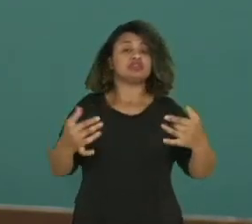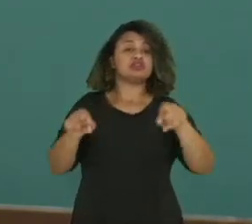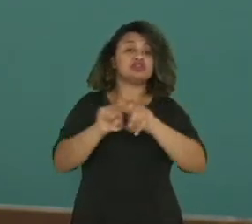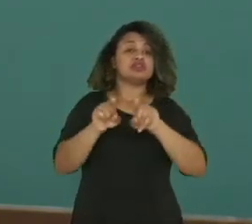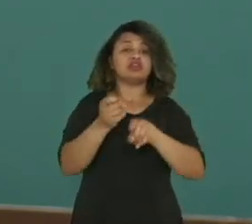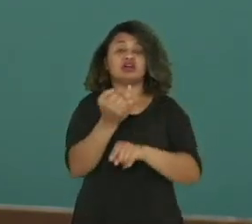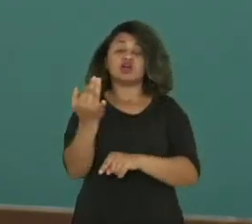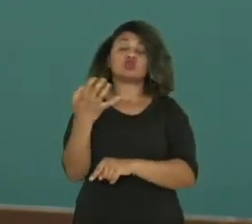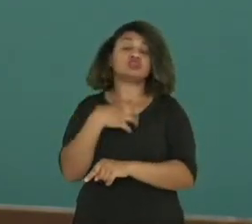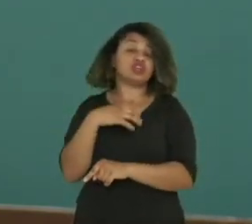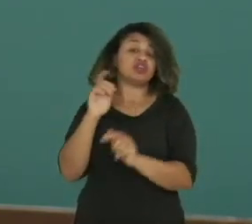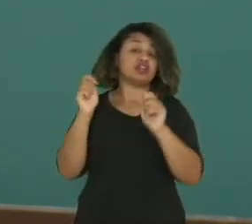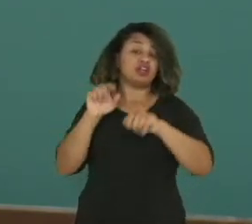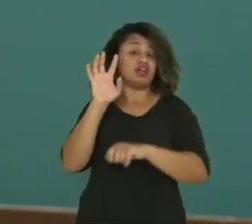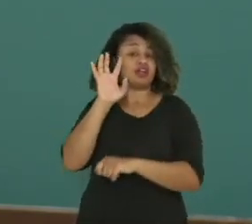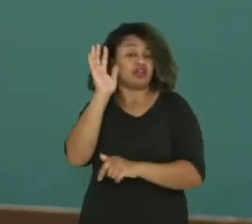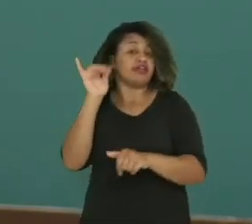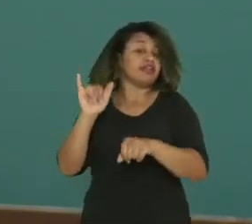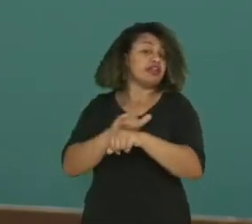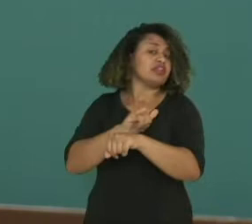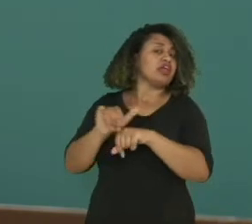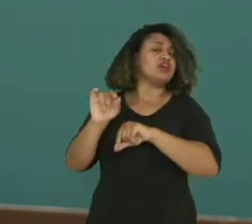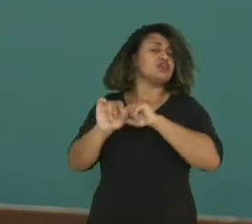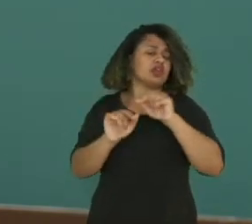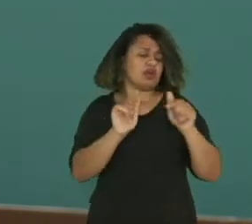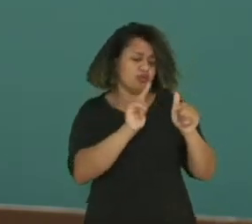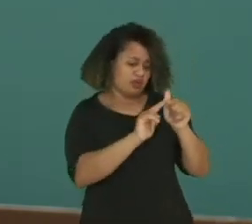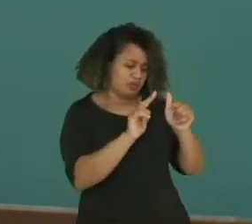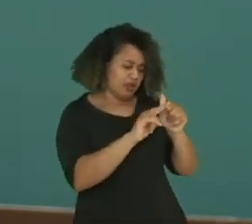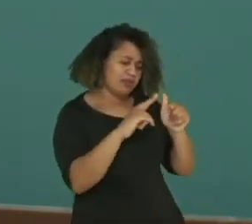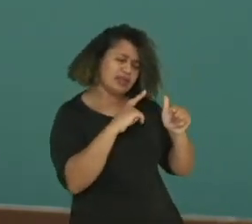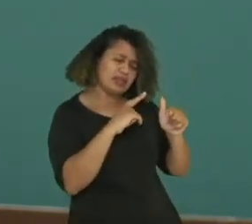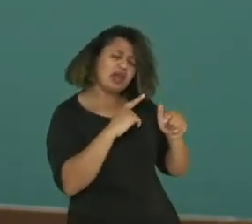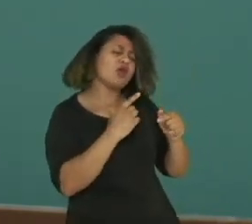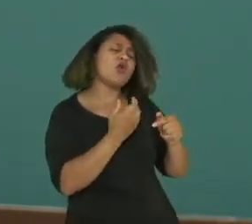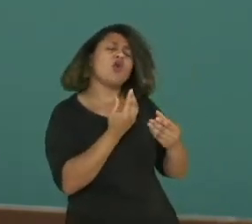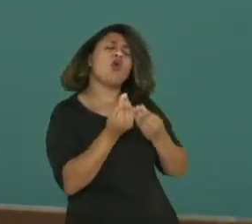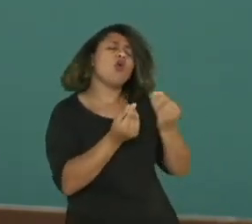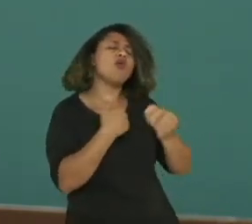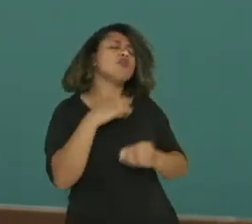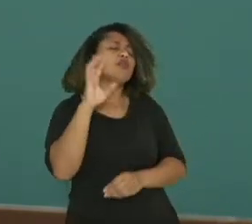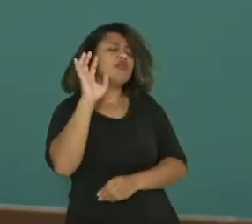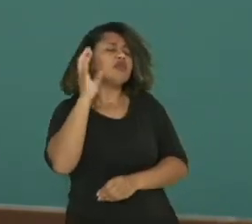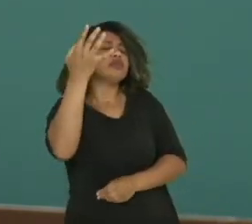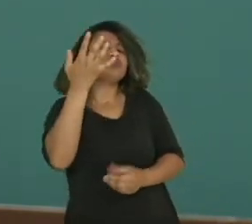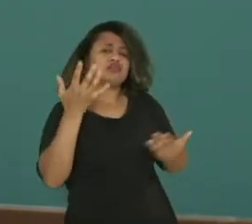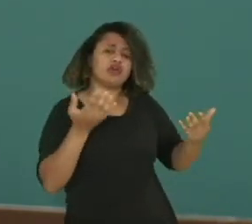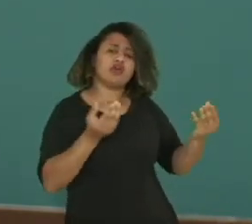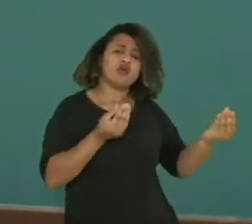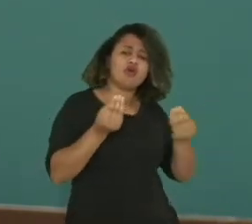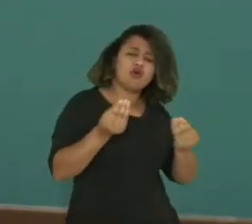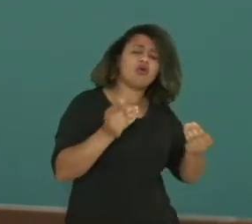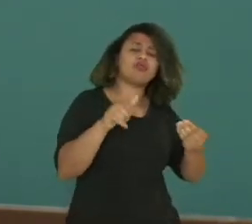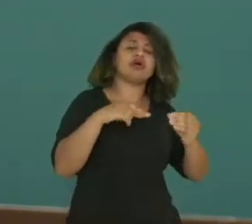alguma solução. Se eu tenho um problema, quais seriam as soluções, considerando aquelas características